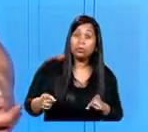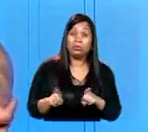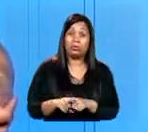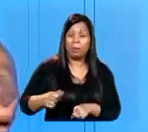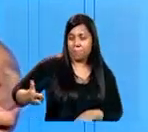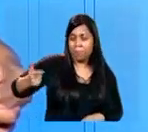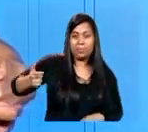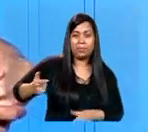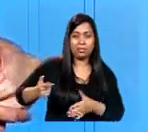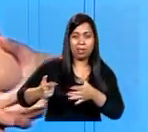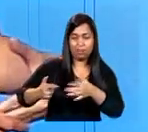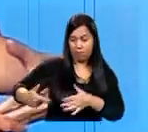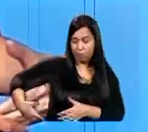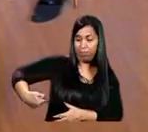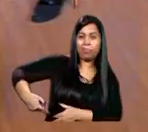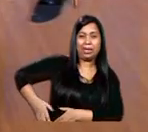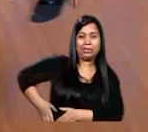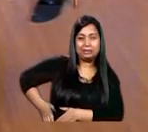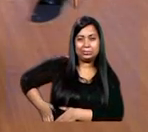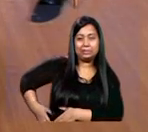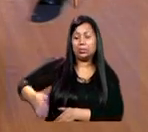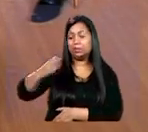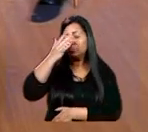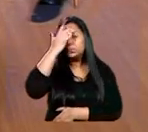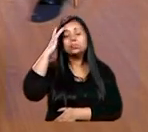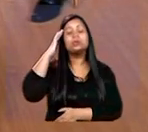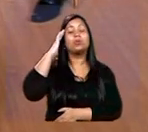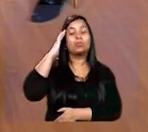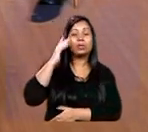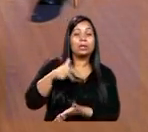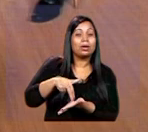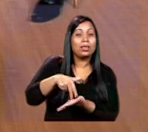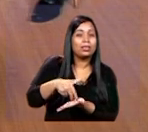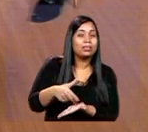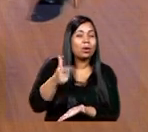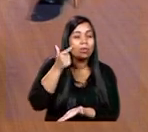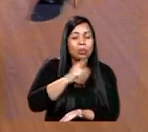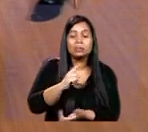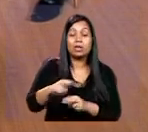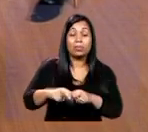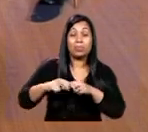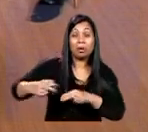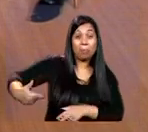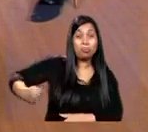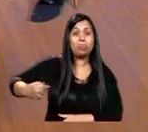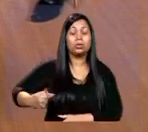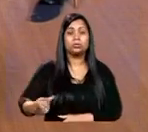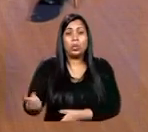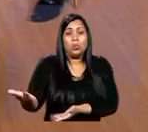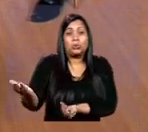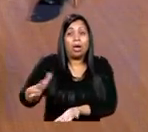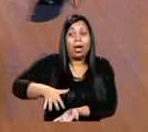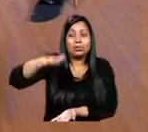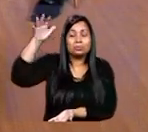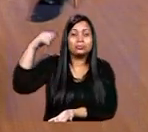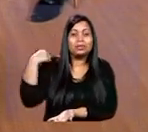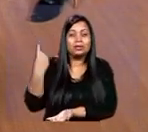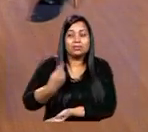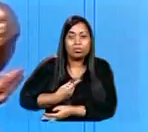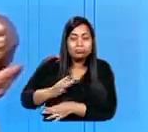de fogo, nós temos vários pacientes paraplégicos por ferimento de arma de fogo e tal, são os adultos jovens que a gente